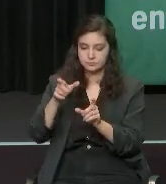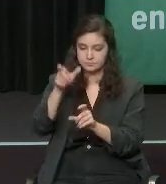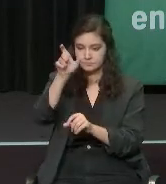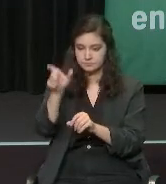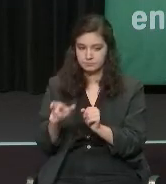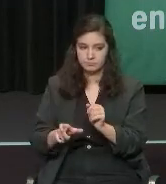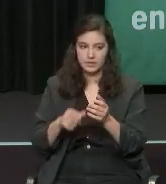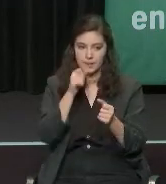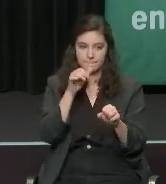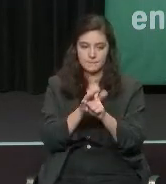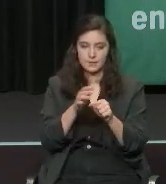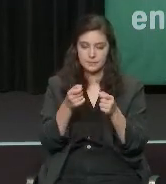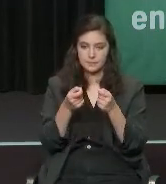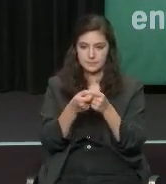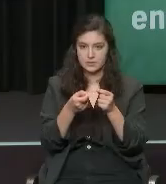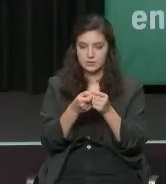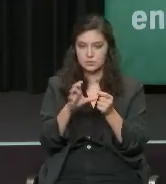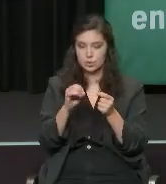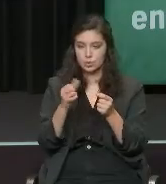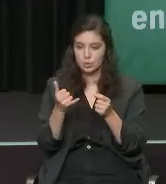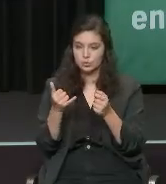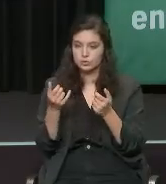muito interessante aqui integrar nesta